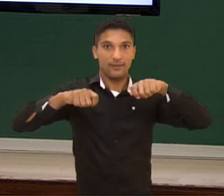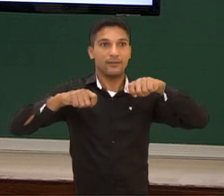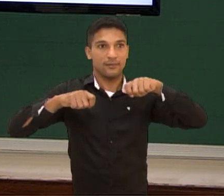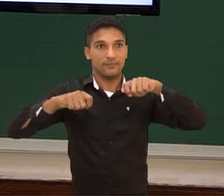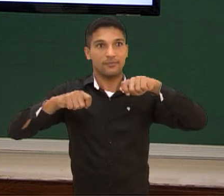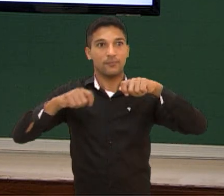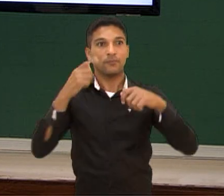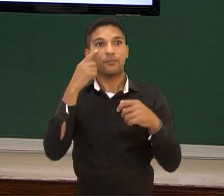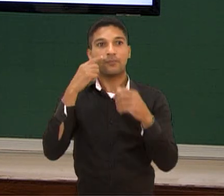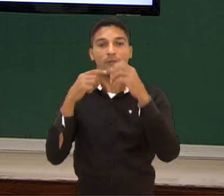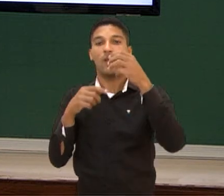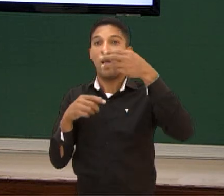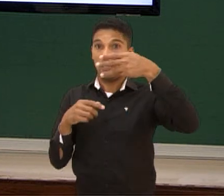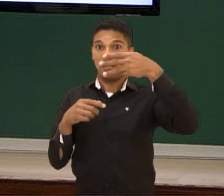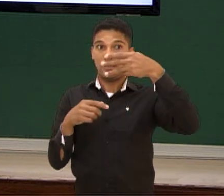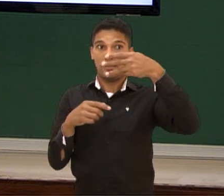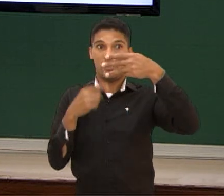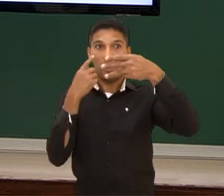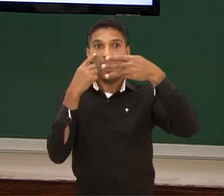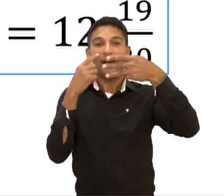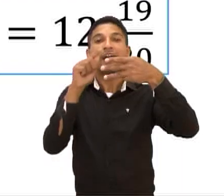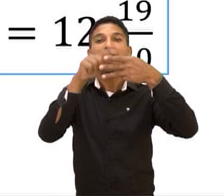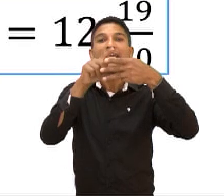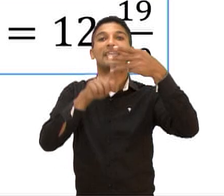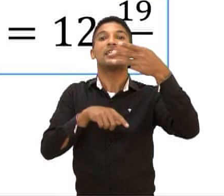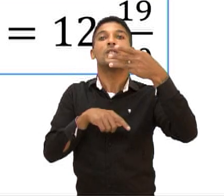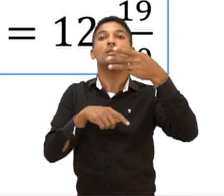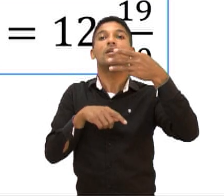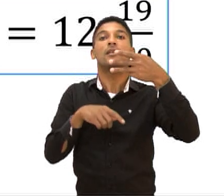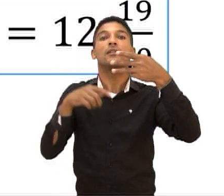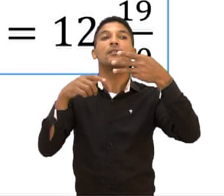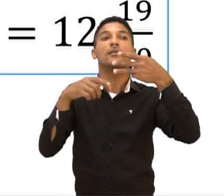estudar um pouquinho mais sobre isso. Agora a letra D,